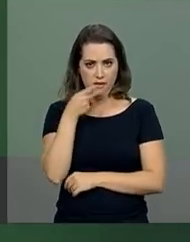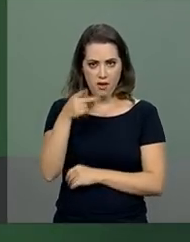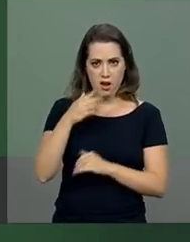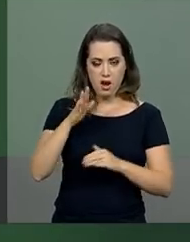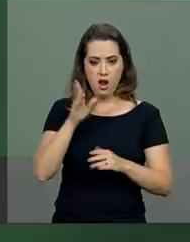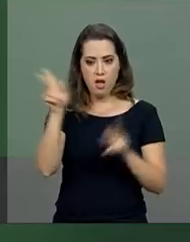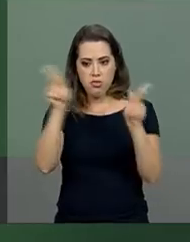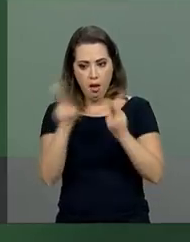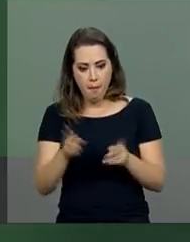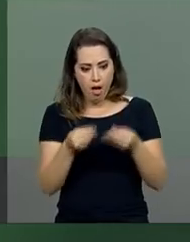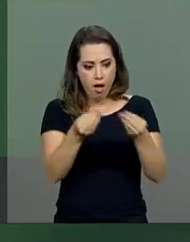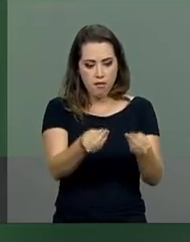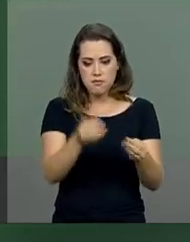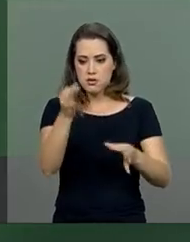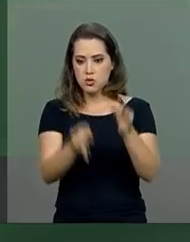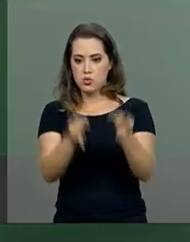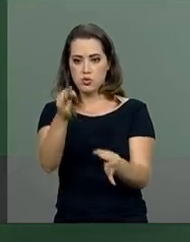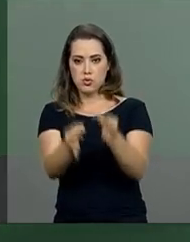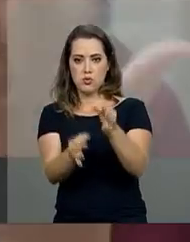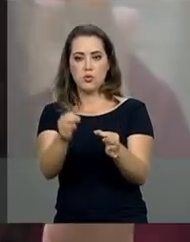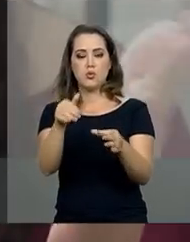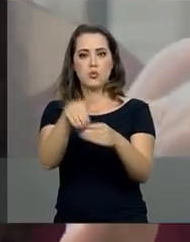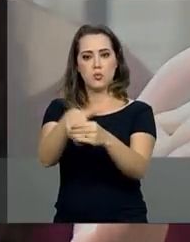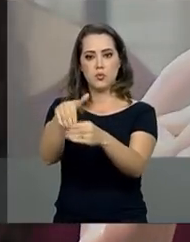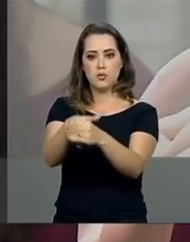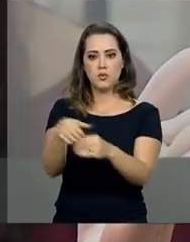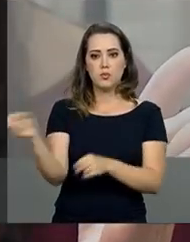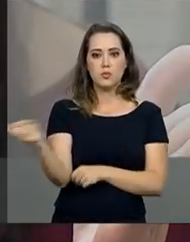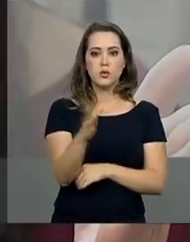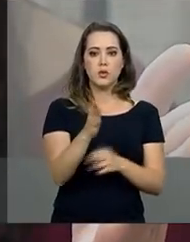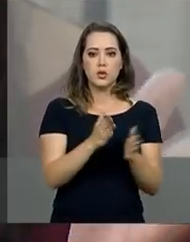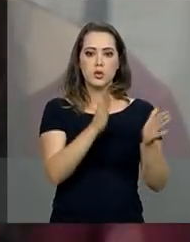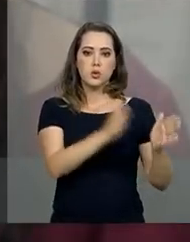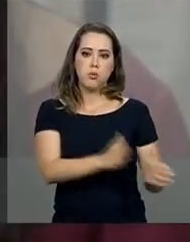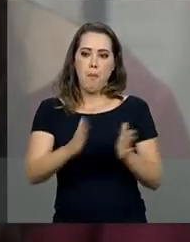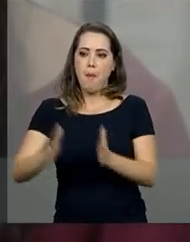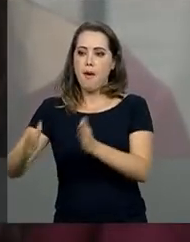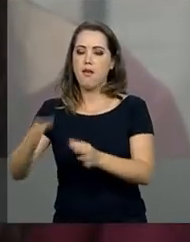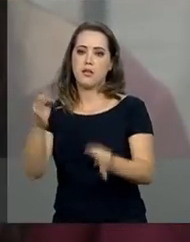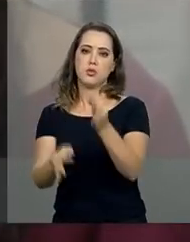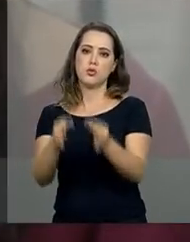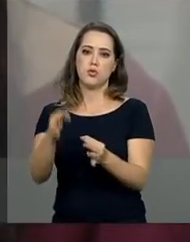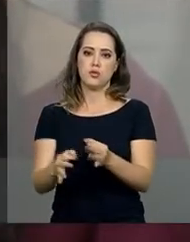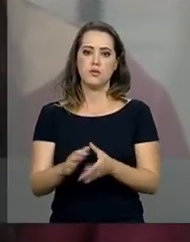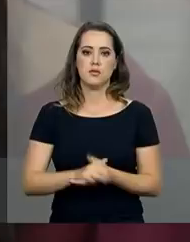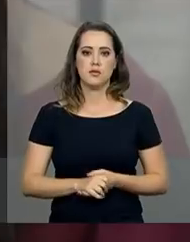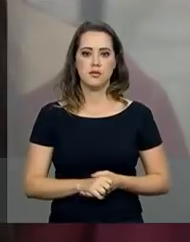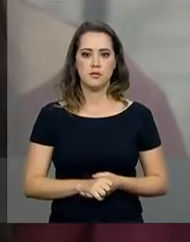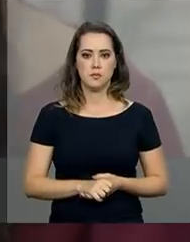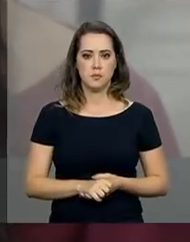uma discussão política isso não pode ter um protagonismo um novo ciclo de protagonismo do judiciário